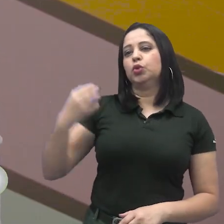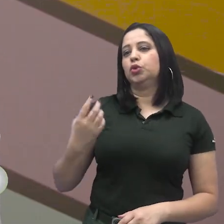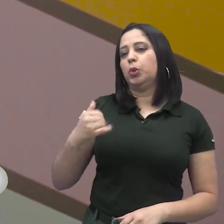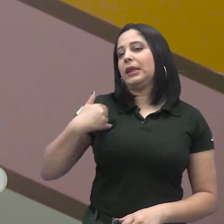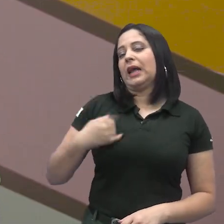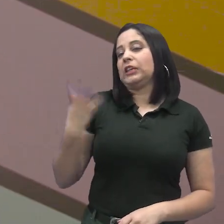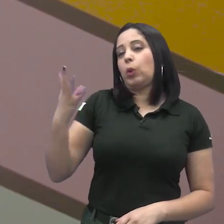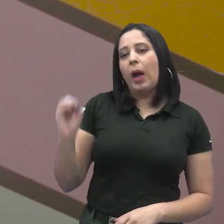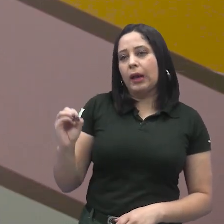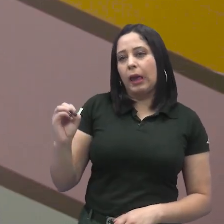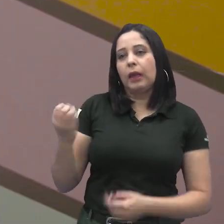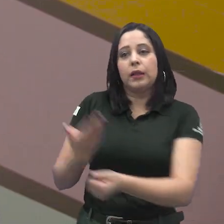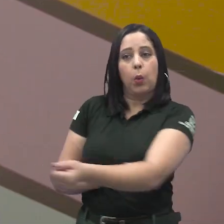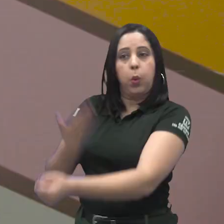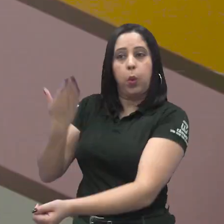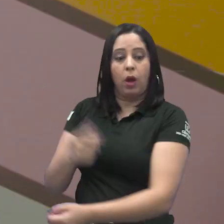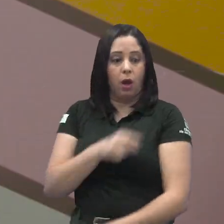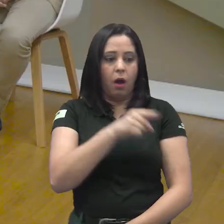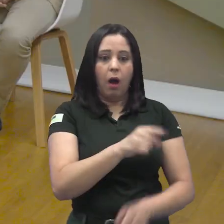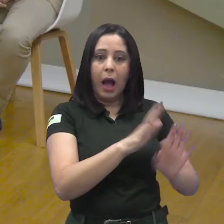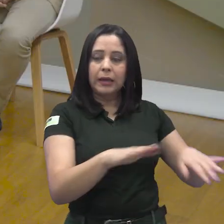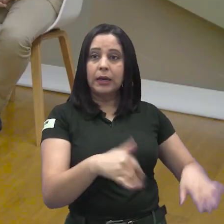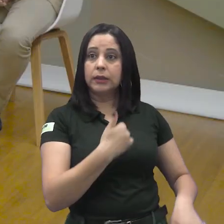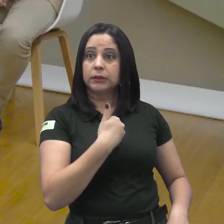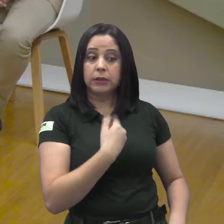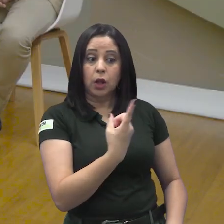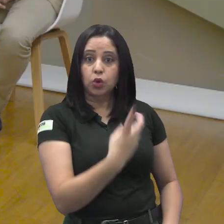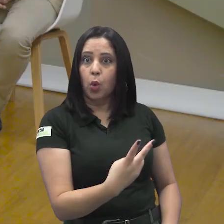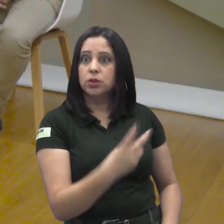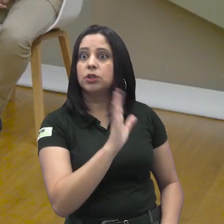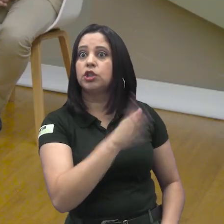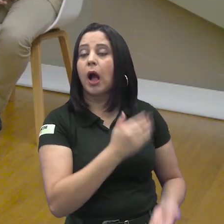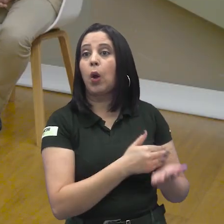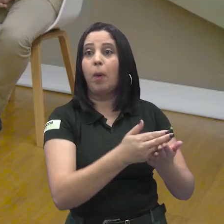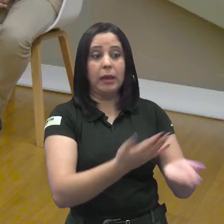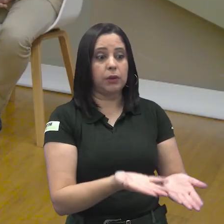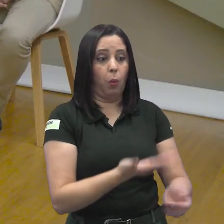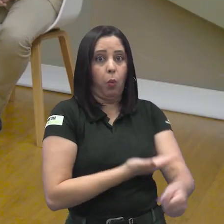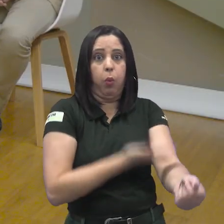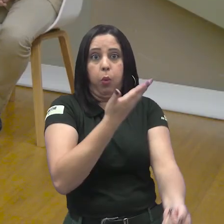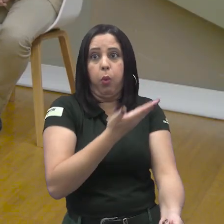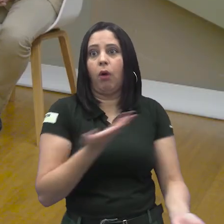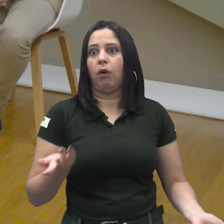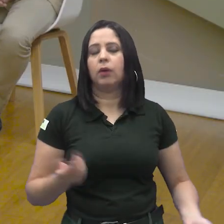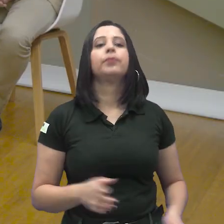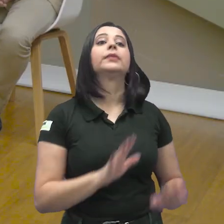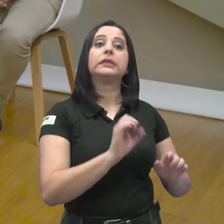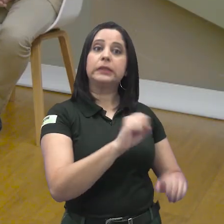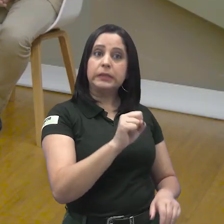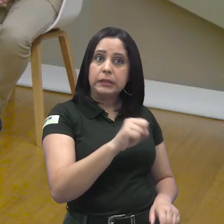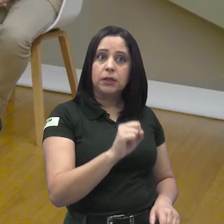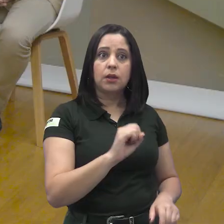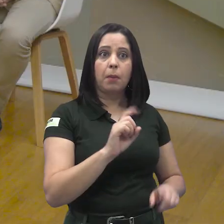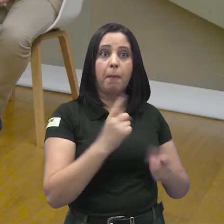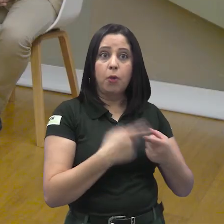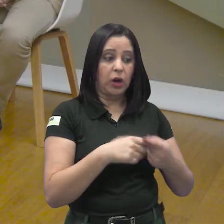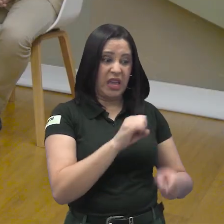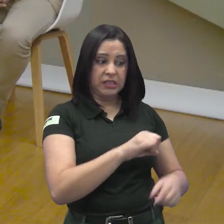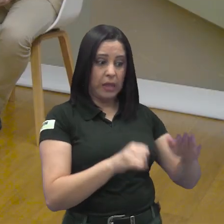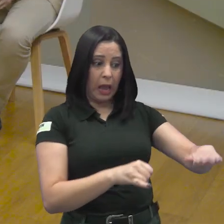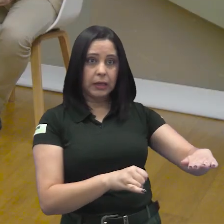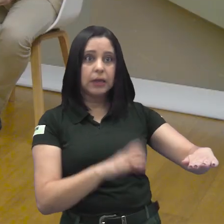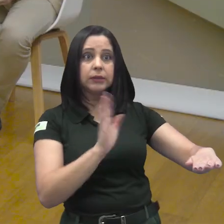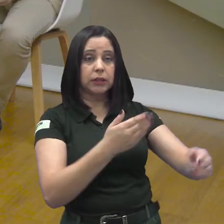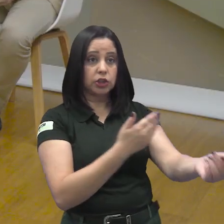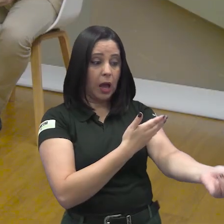8, 12 anos de idade. Nossa, e quando chegar na fase adulta e até na velhice, eu imagino que aí o problema pode se agravar muito mais, doutor? Muito,